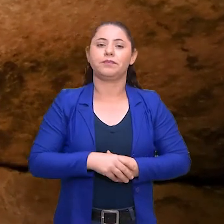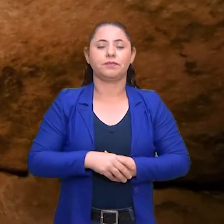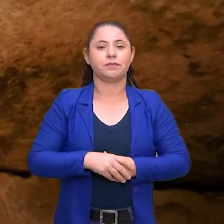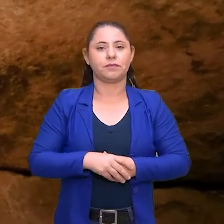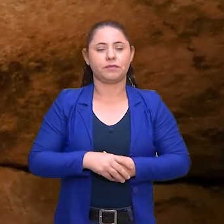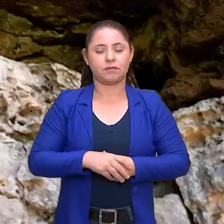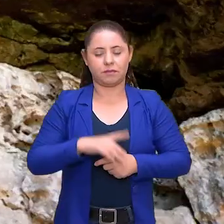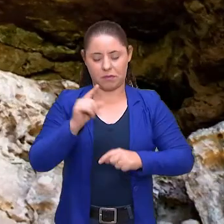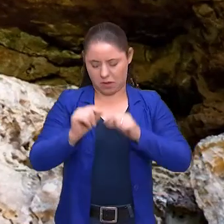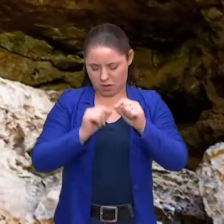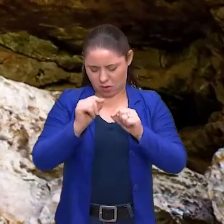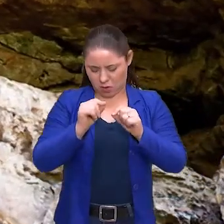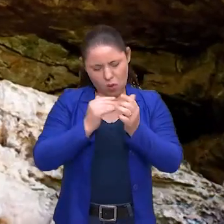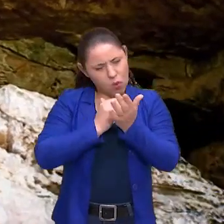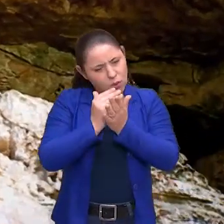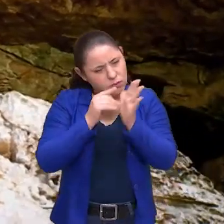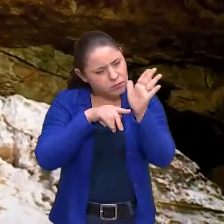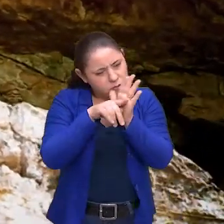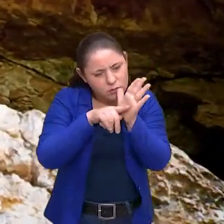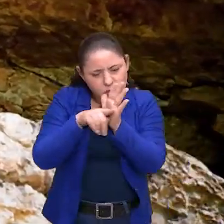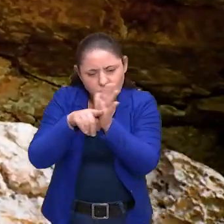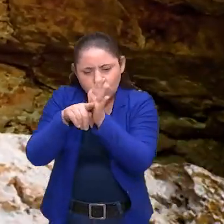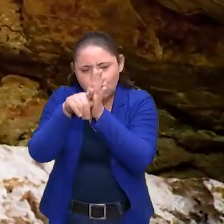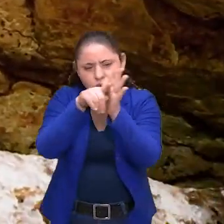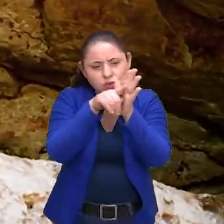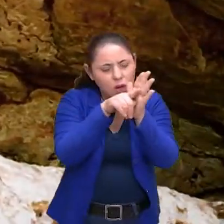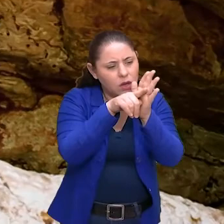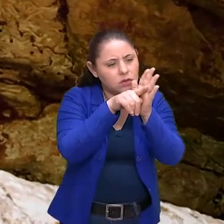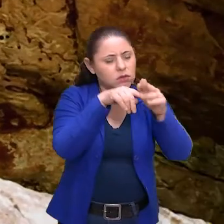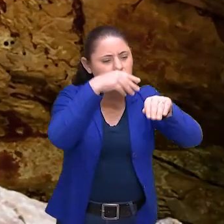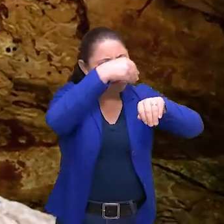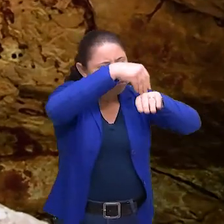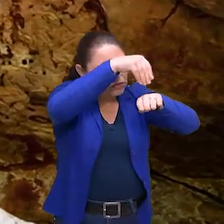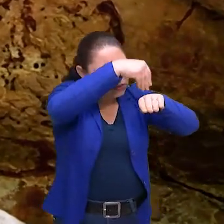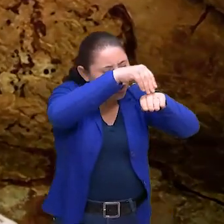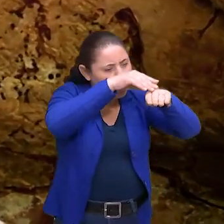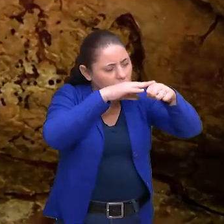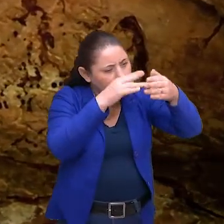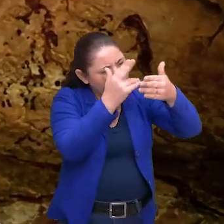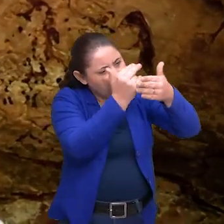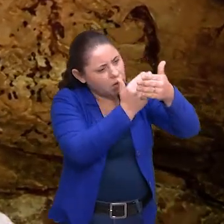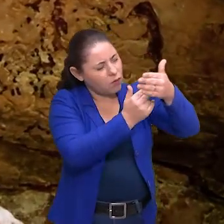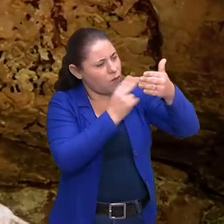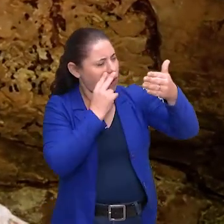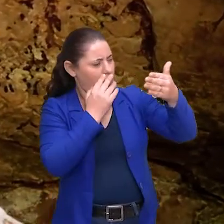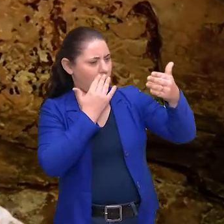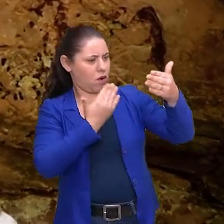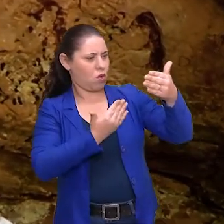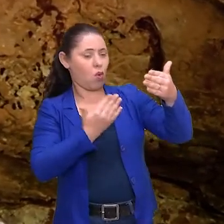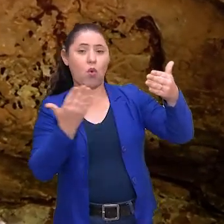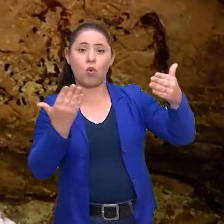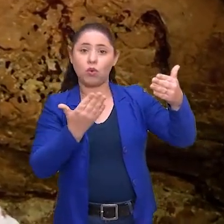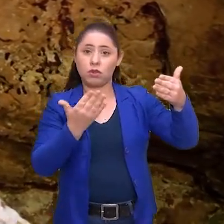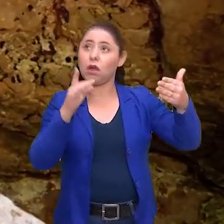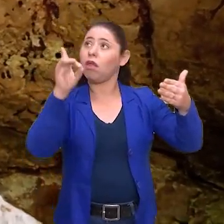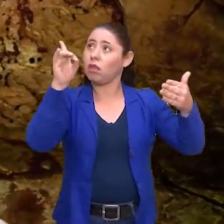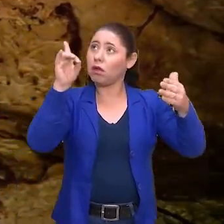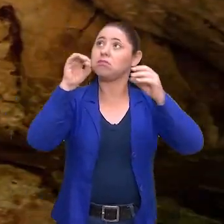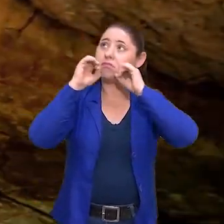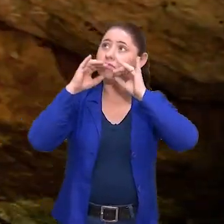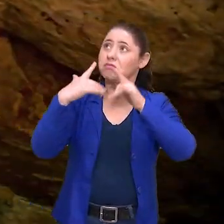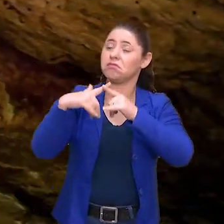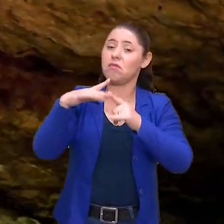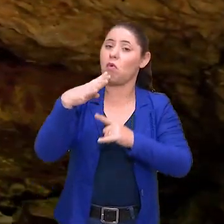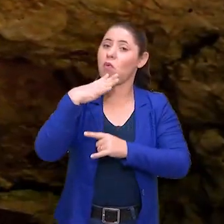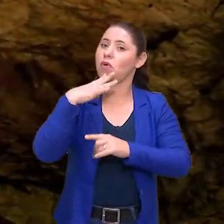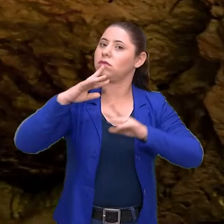conhecimento e começou a fazer o trabalho de exploração, de ver o que era o potencial. E hoje, graças a Deus, a